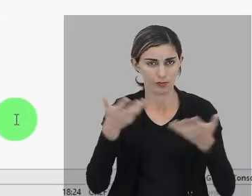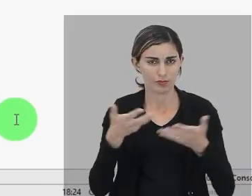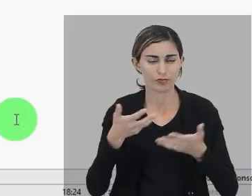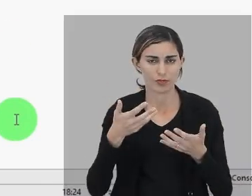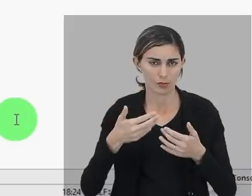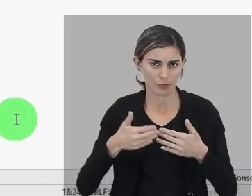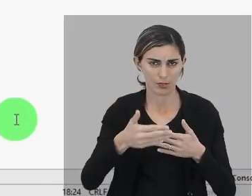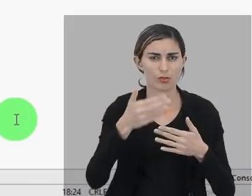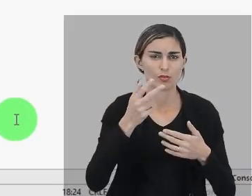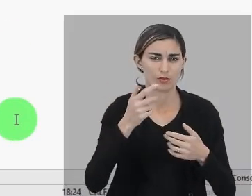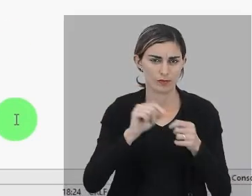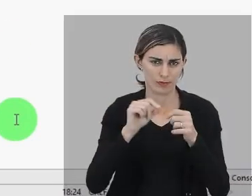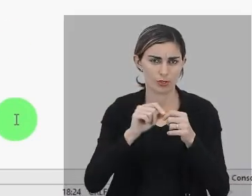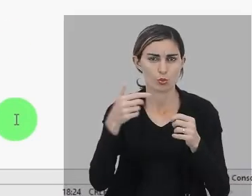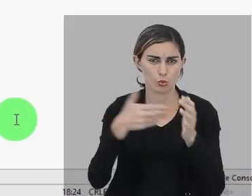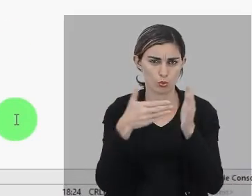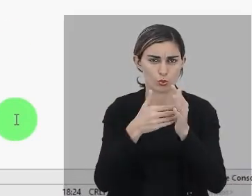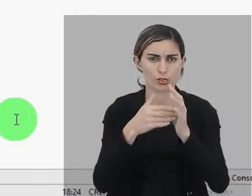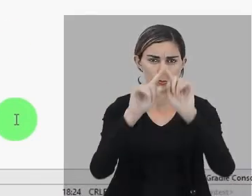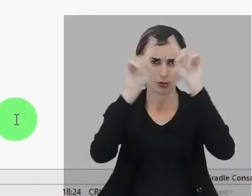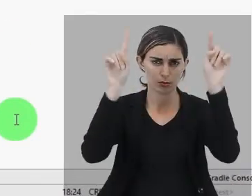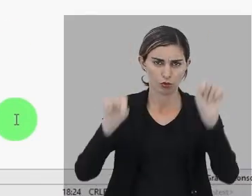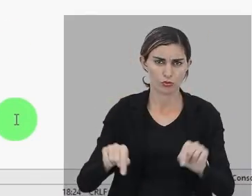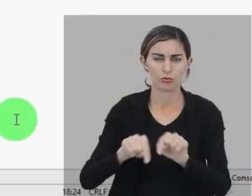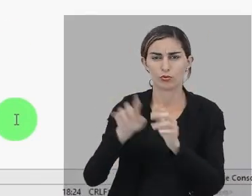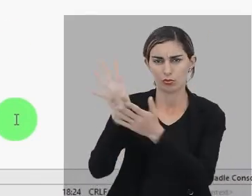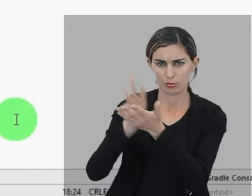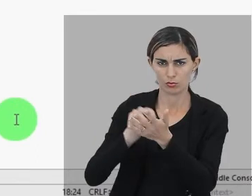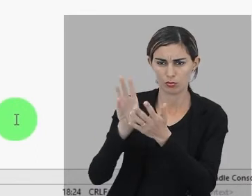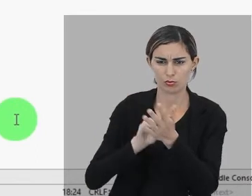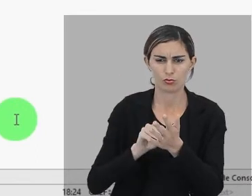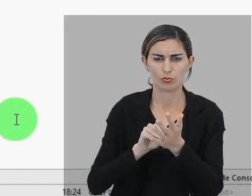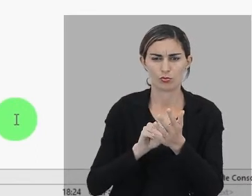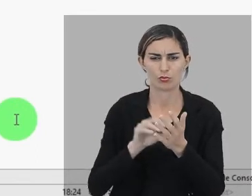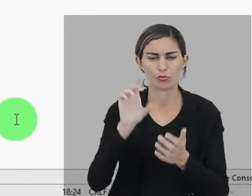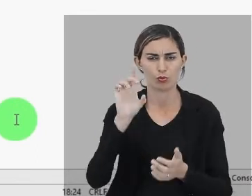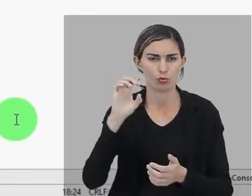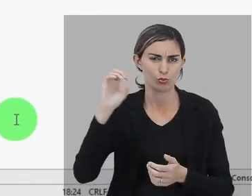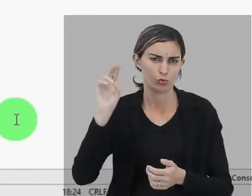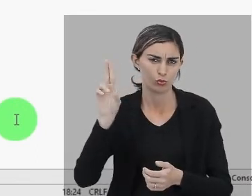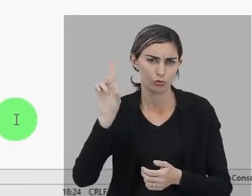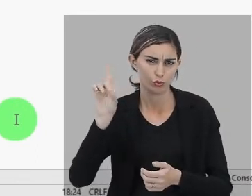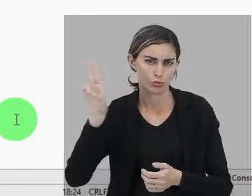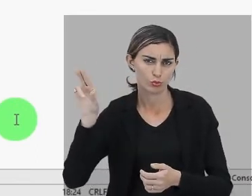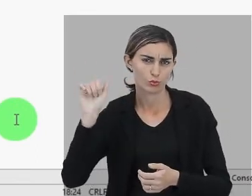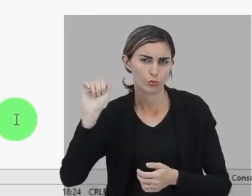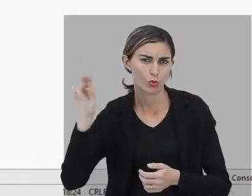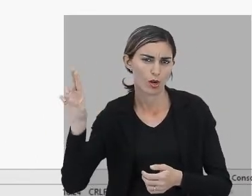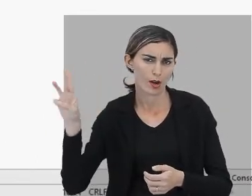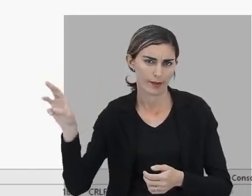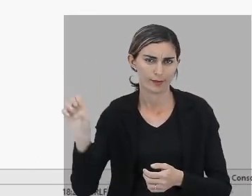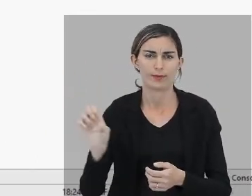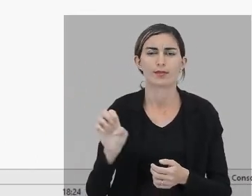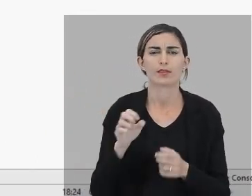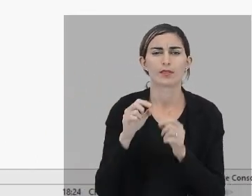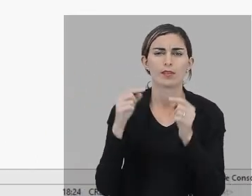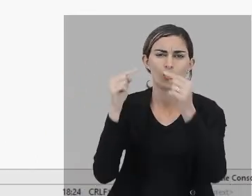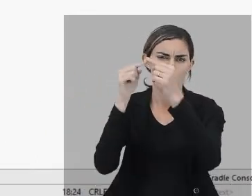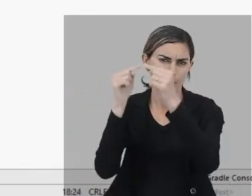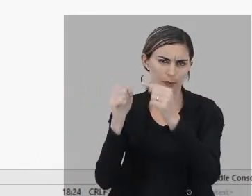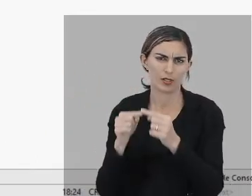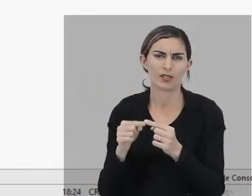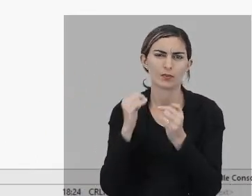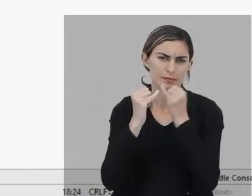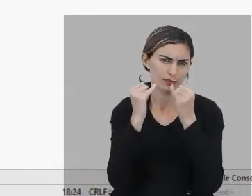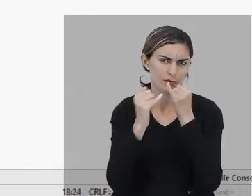Vamos agora fazer a última estrutura de repetição, o do while. O do while ele é muito semelhante